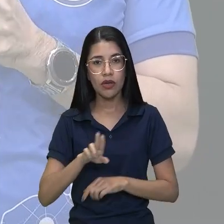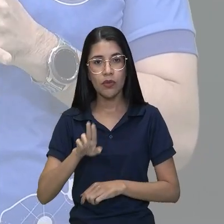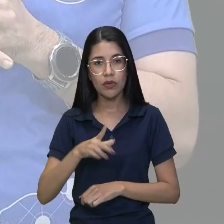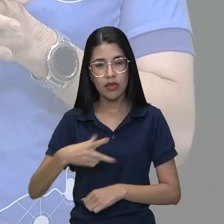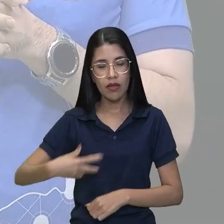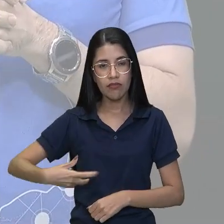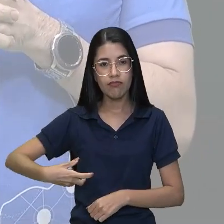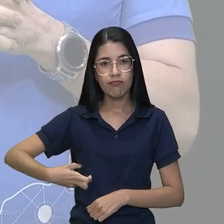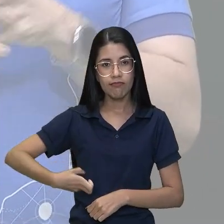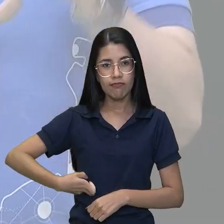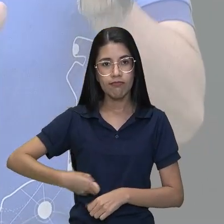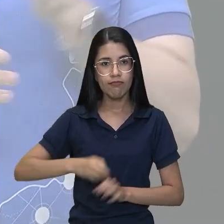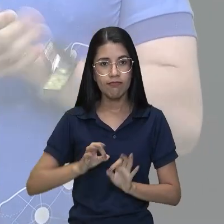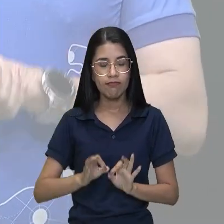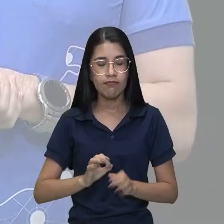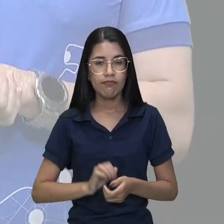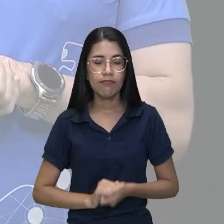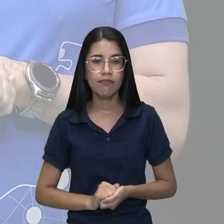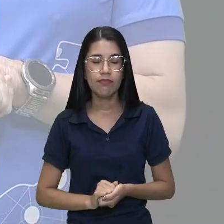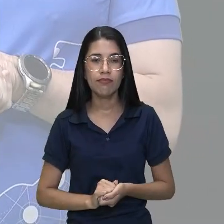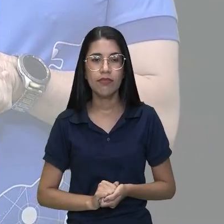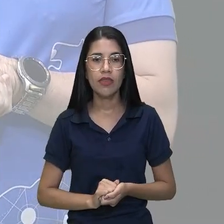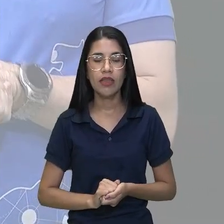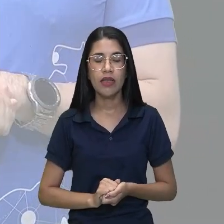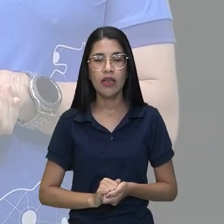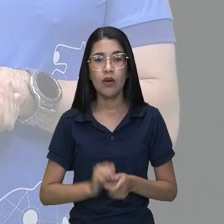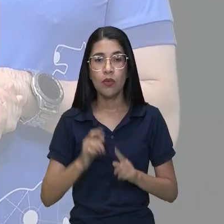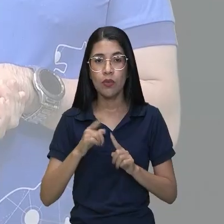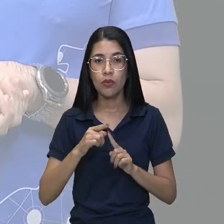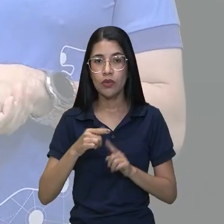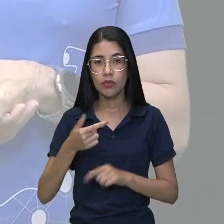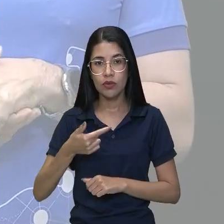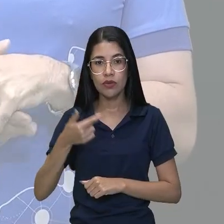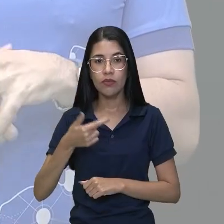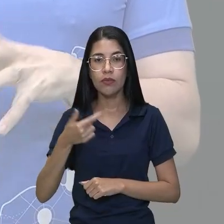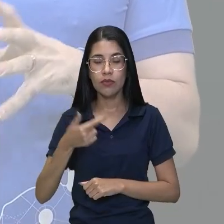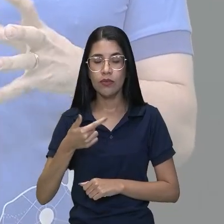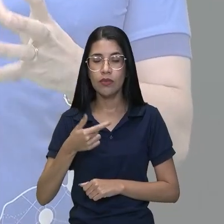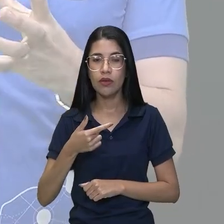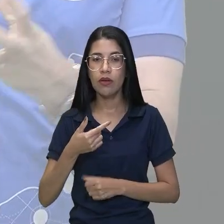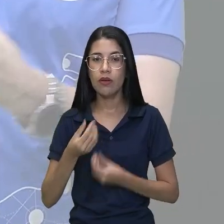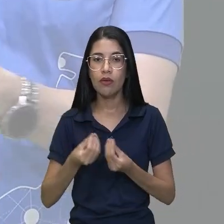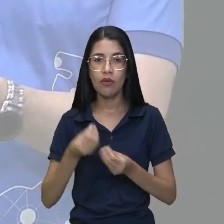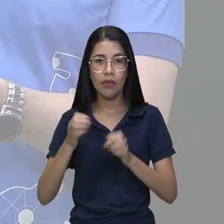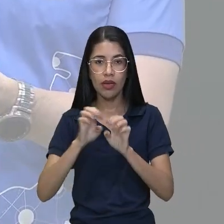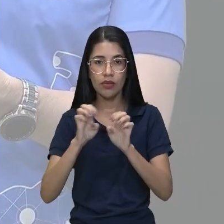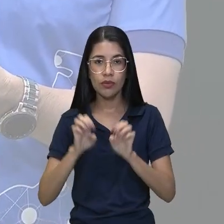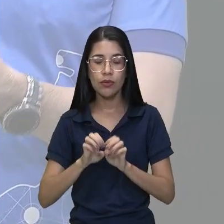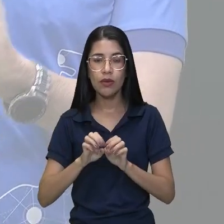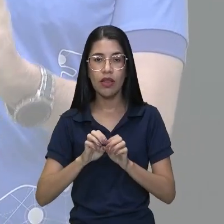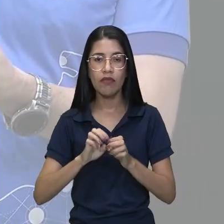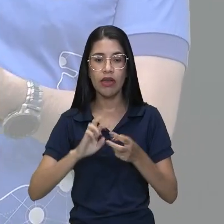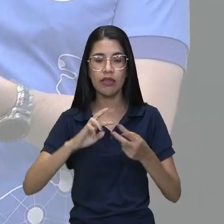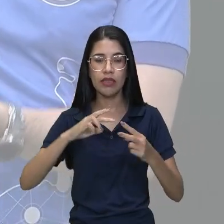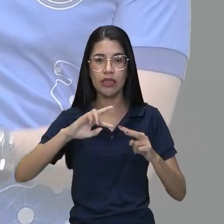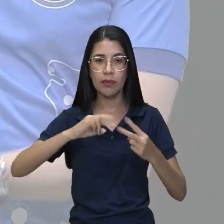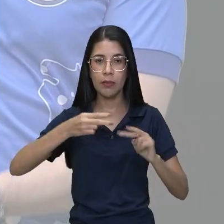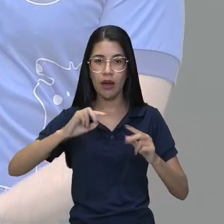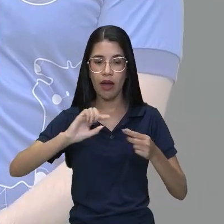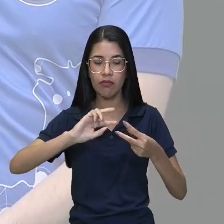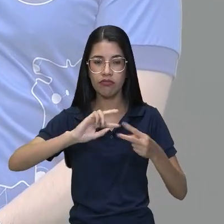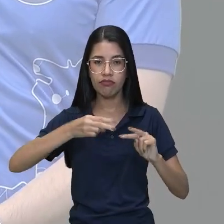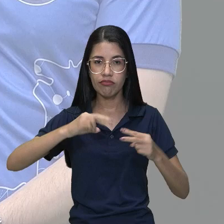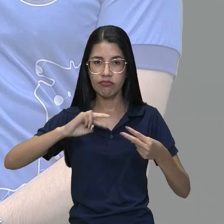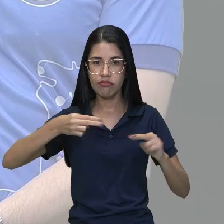mesmo. Já na secundária, a gente tem aí um entrelaçamento. O que que acontece? Ela é